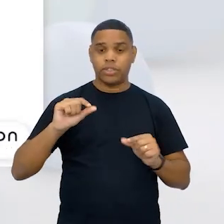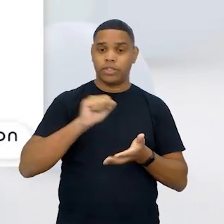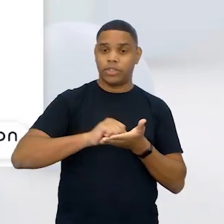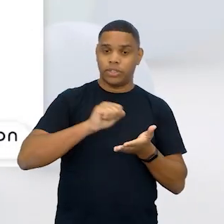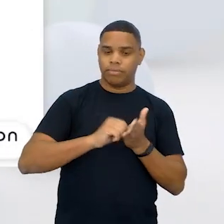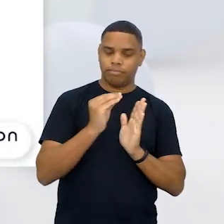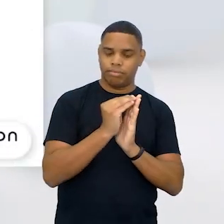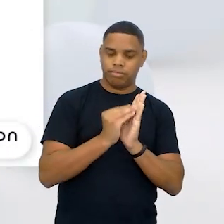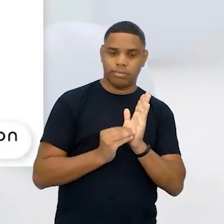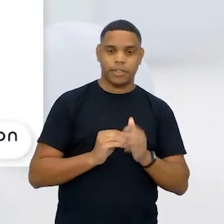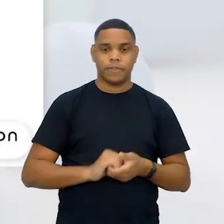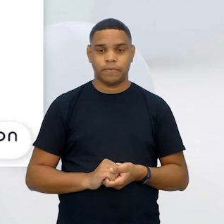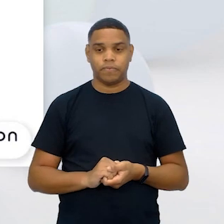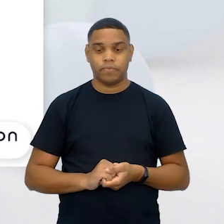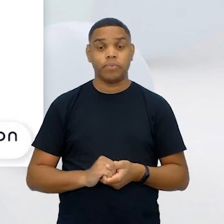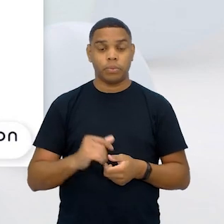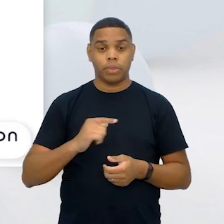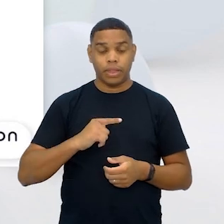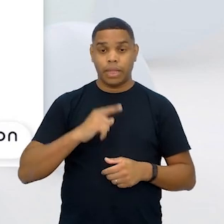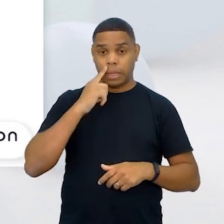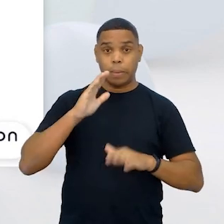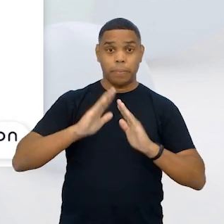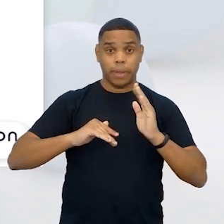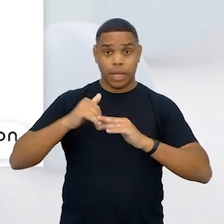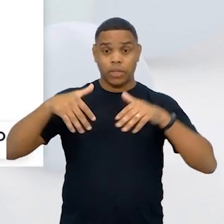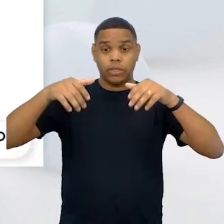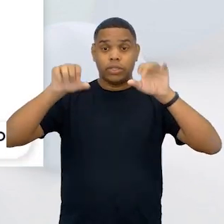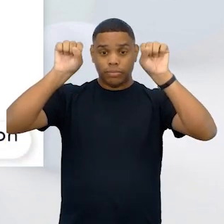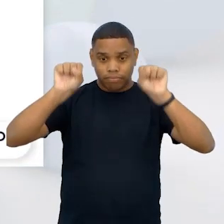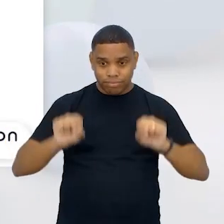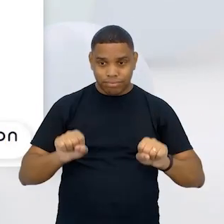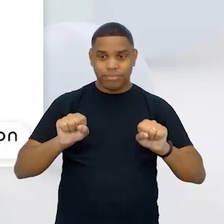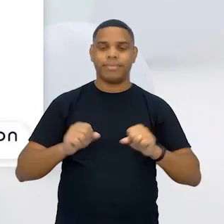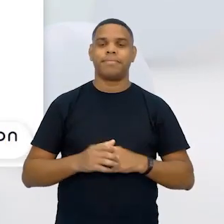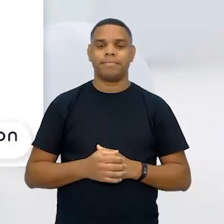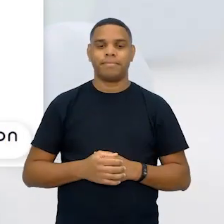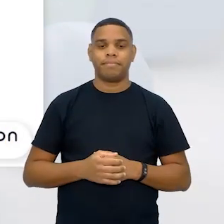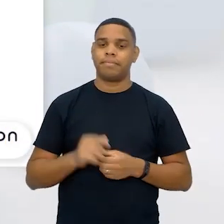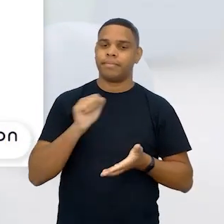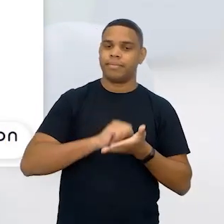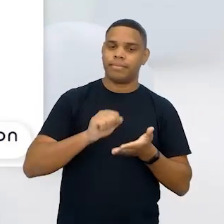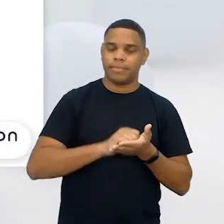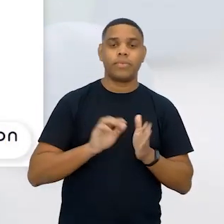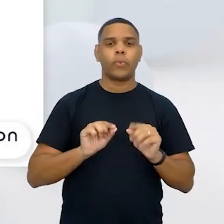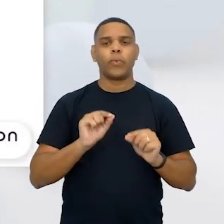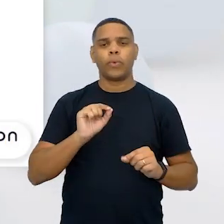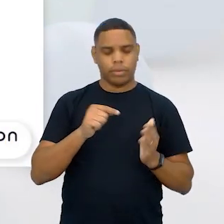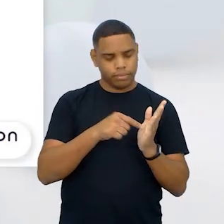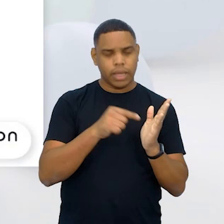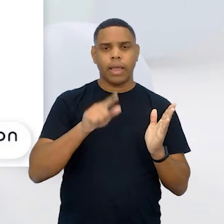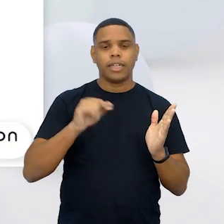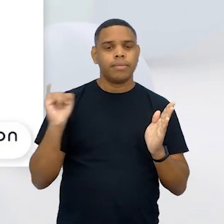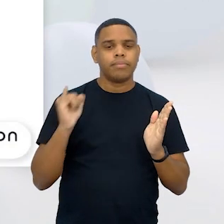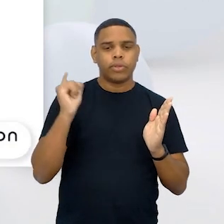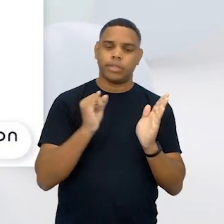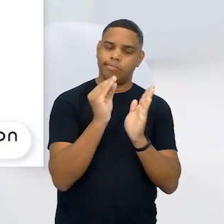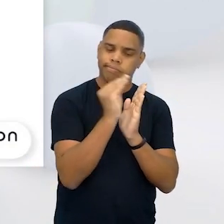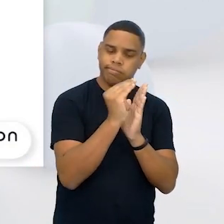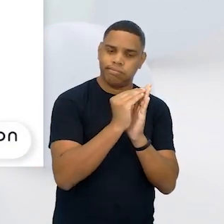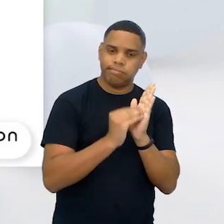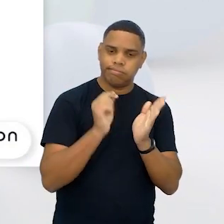bordo. Aparece em duas mãos e puxa para baixo a tela. Escrito: é um importante instrumento de